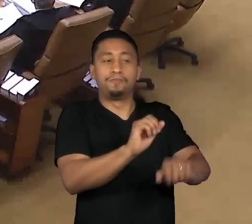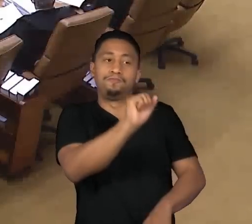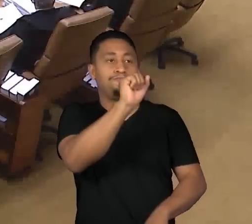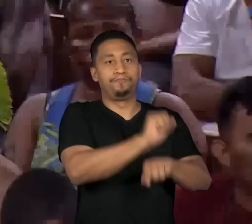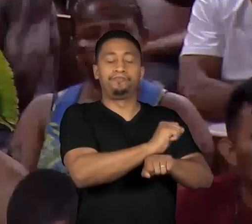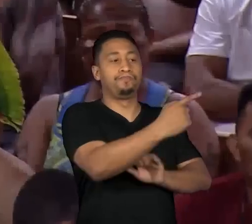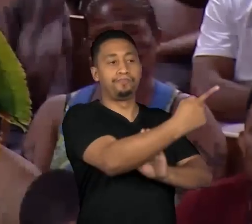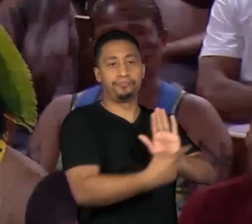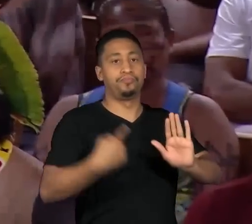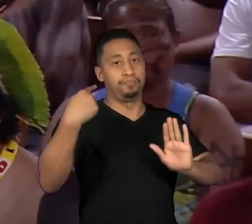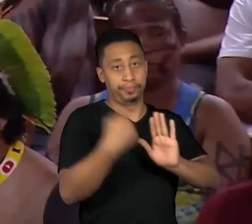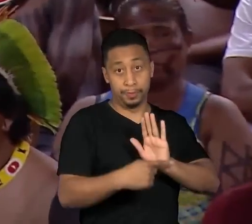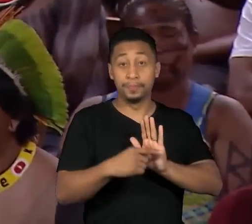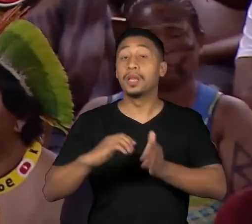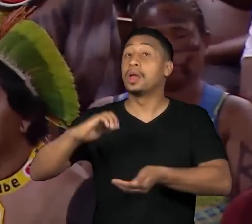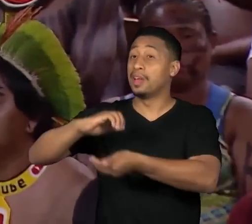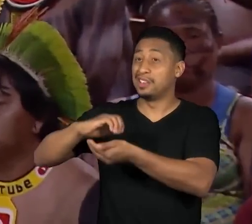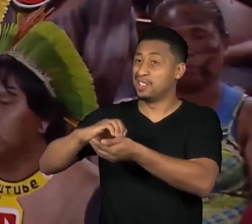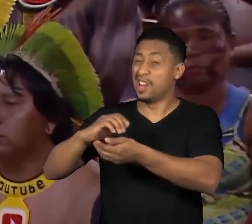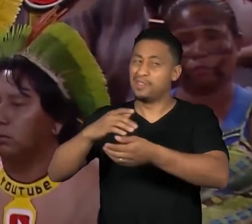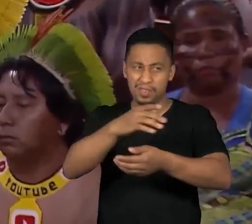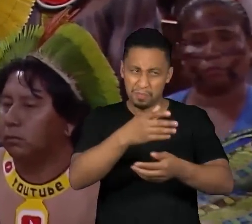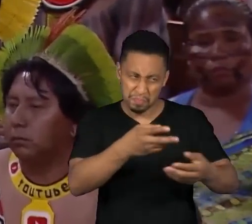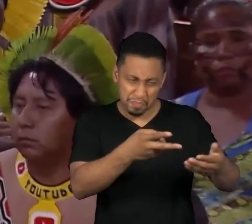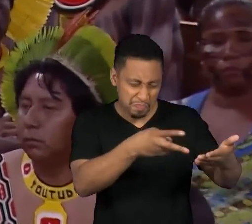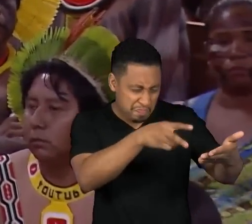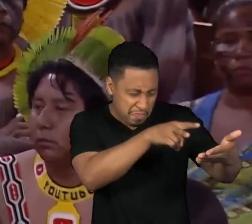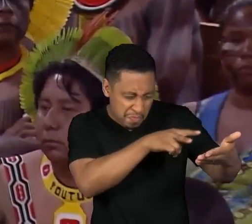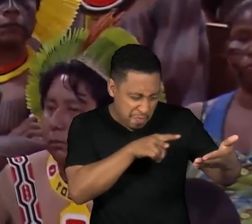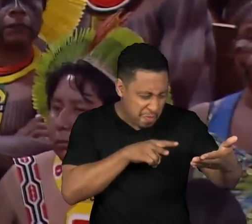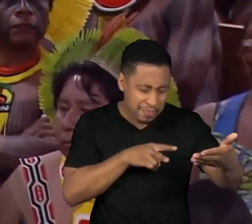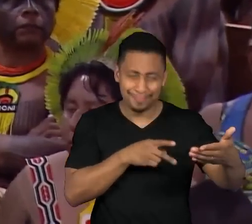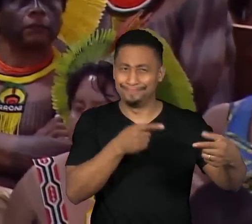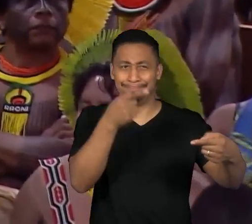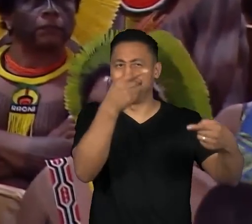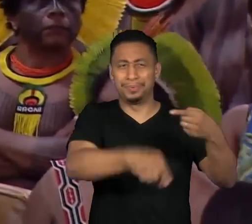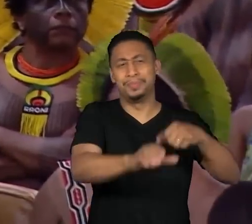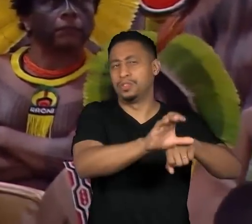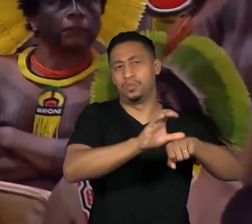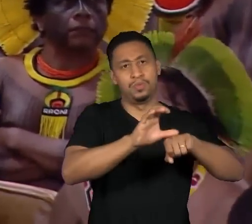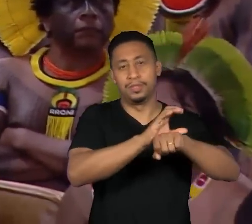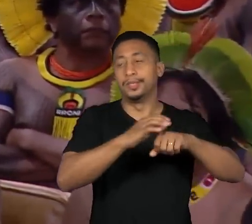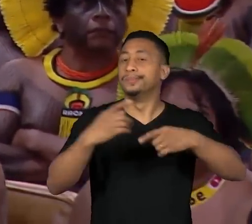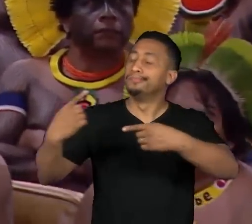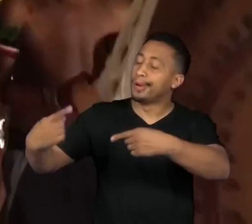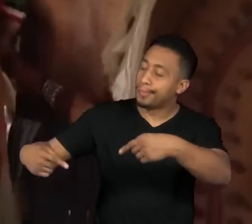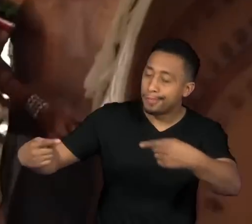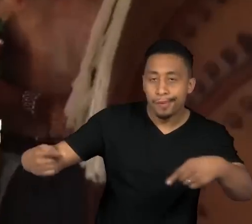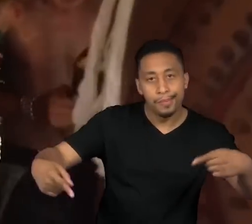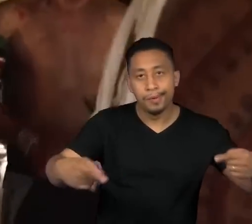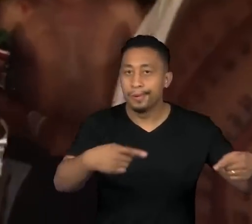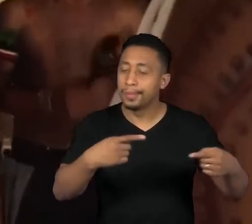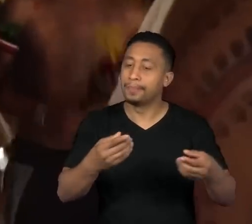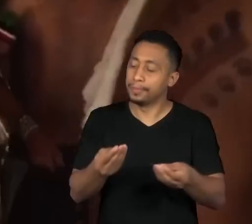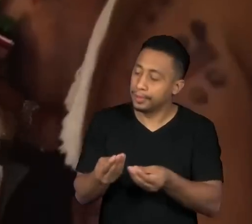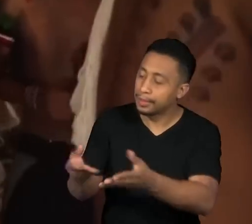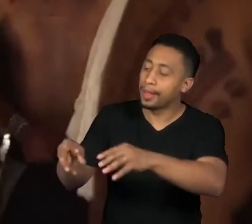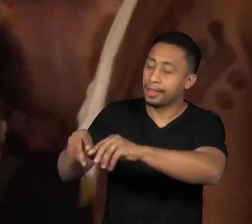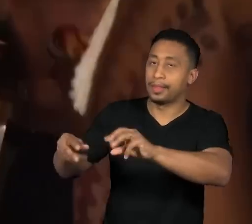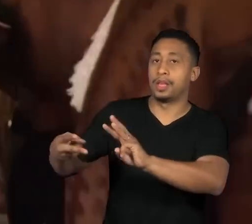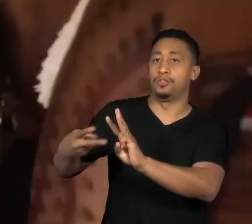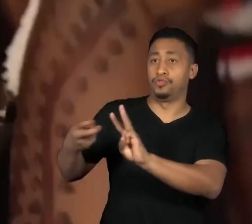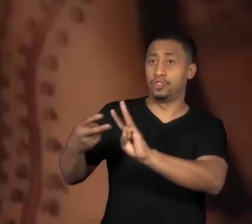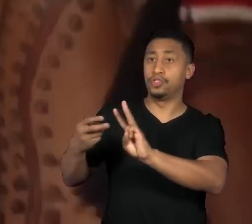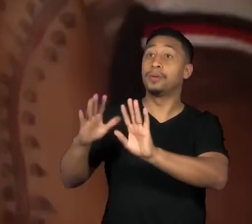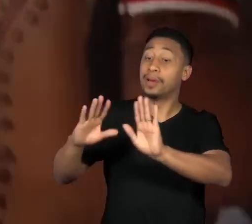Federal, que considerou a tese inconstitucional. O polêmico marco temporal prevê que os povos indígenas